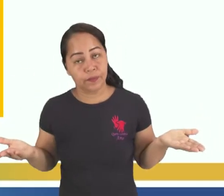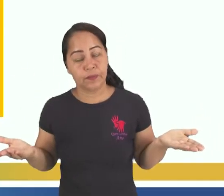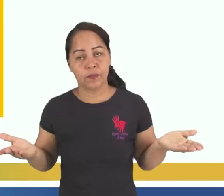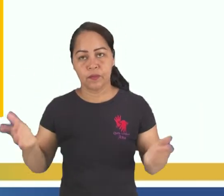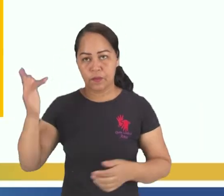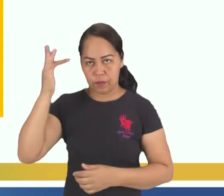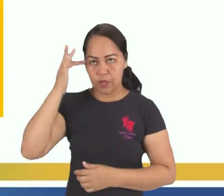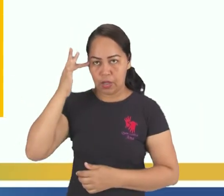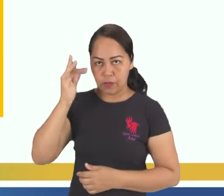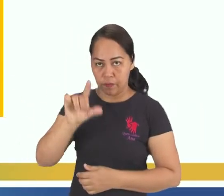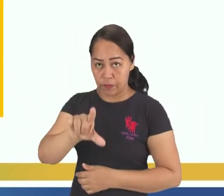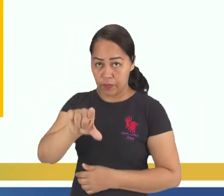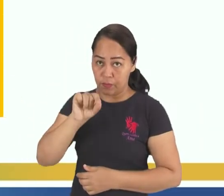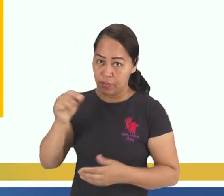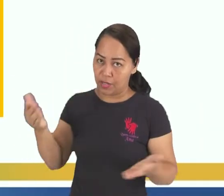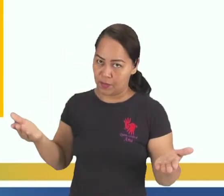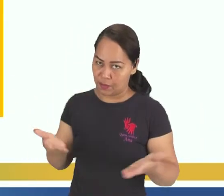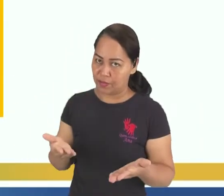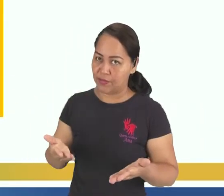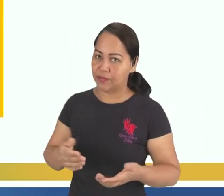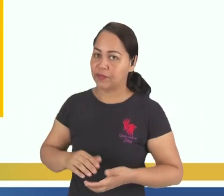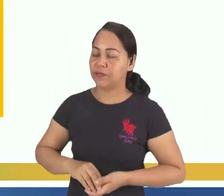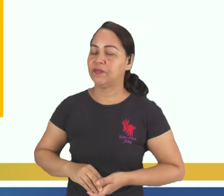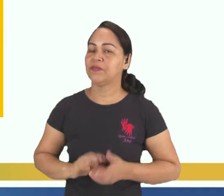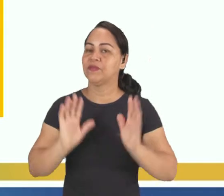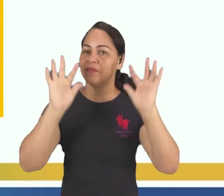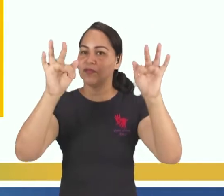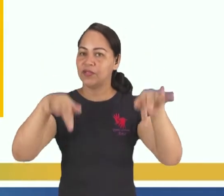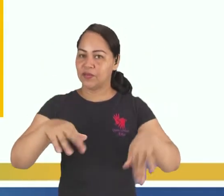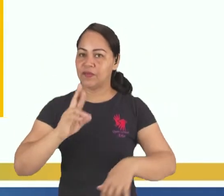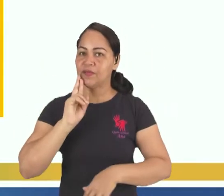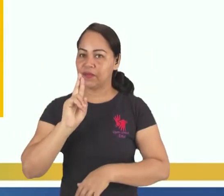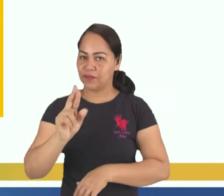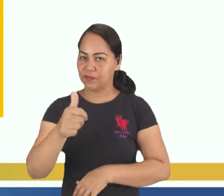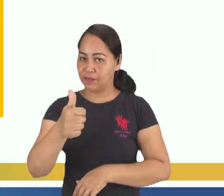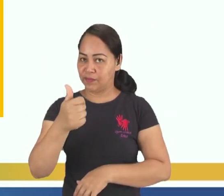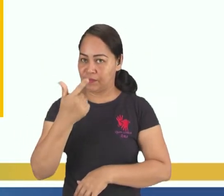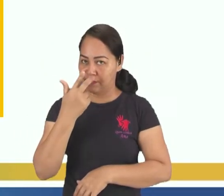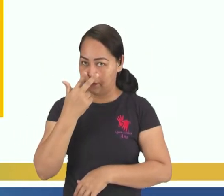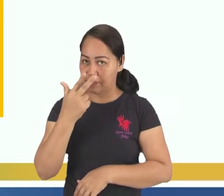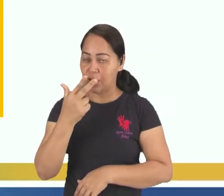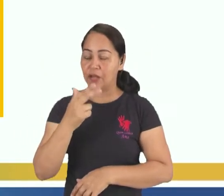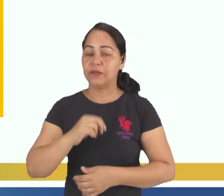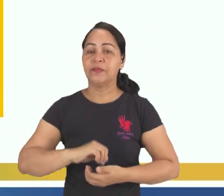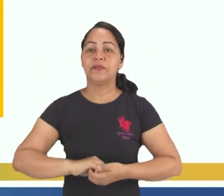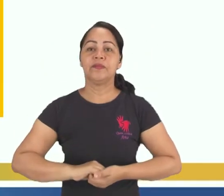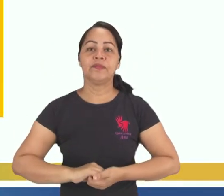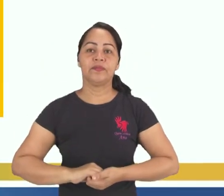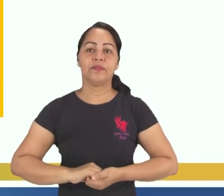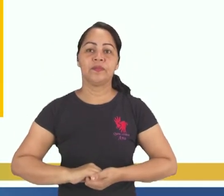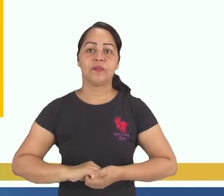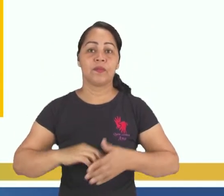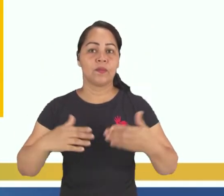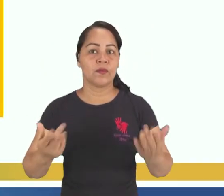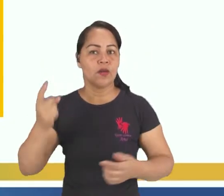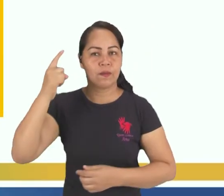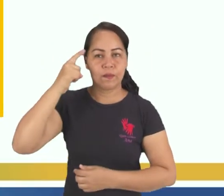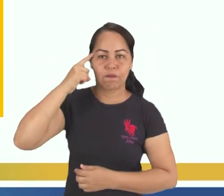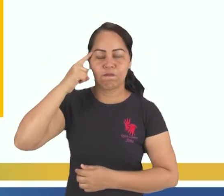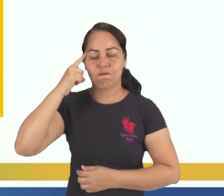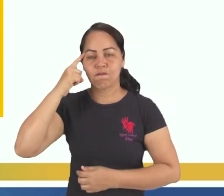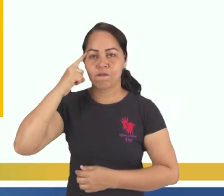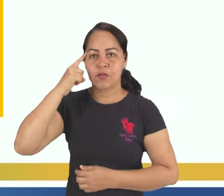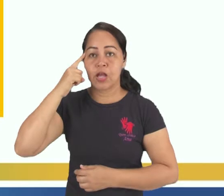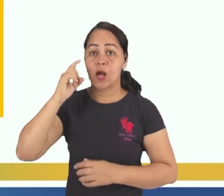justa essa escolha que nós vamos fazer? Ao final você responderá isso. Então aqui, vamos pensar um pouquinho.